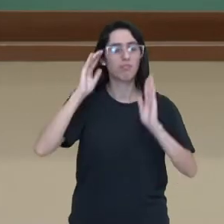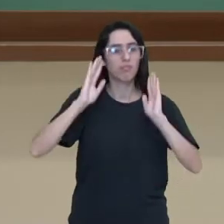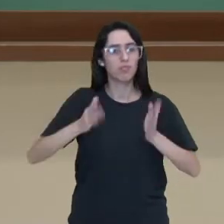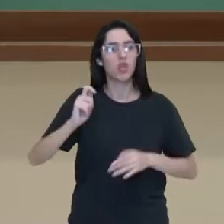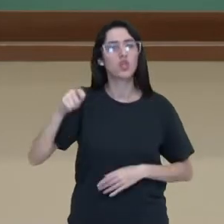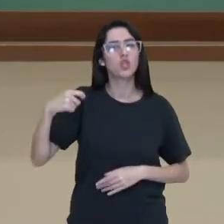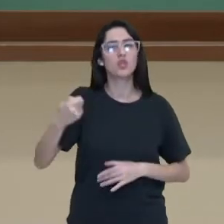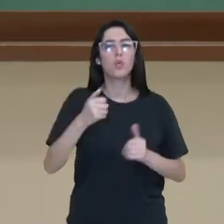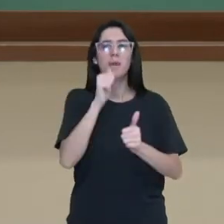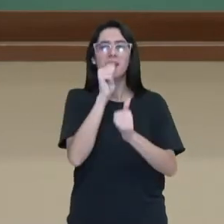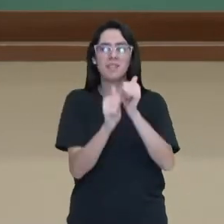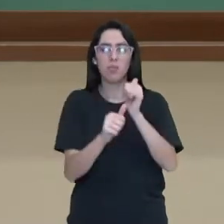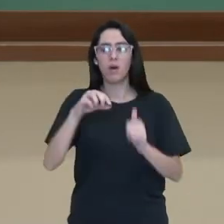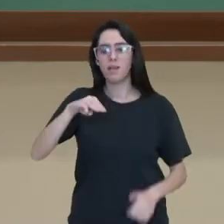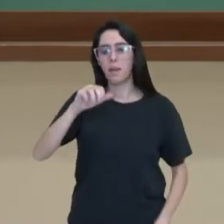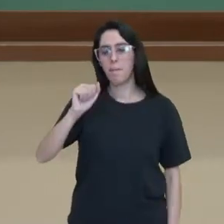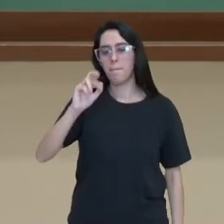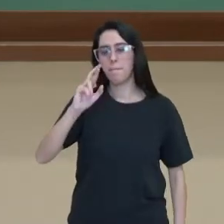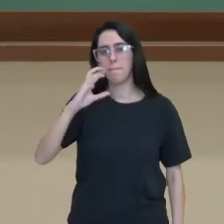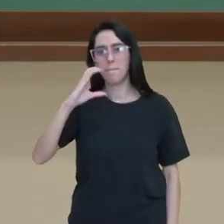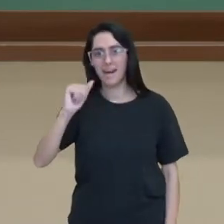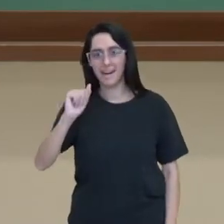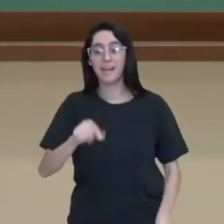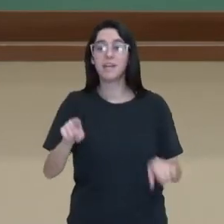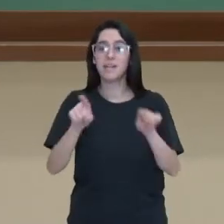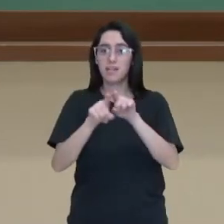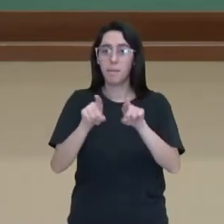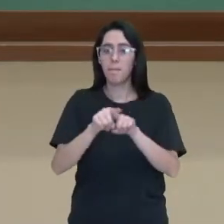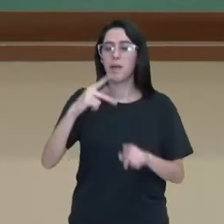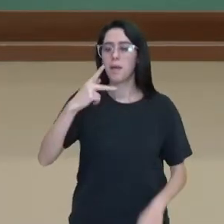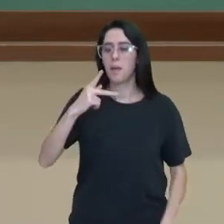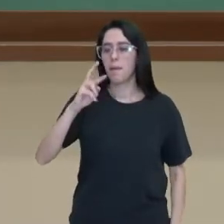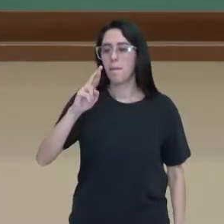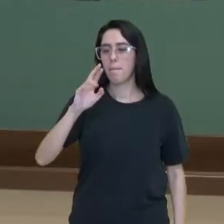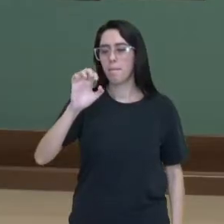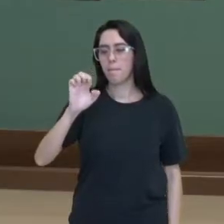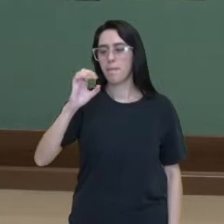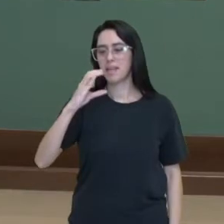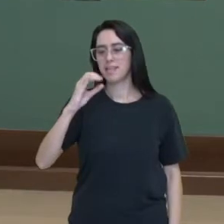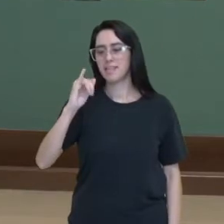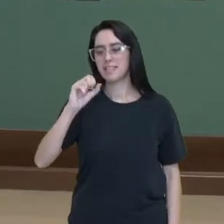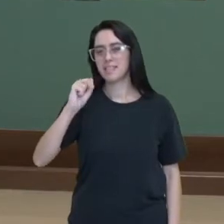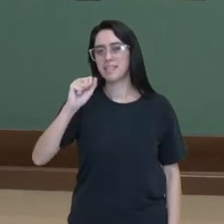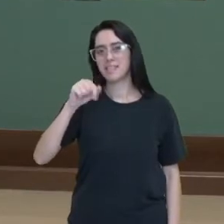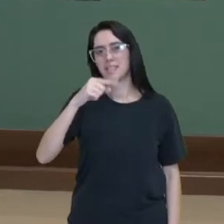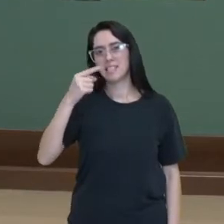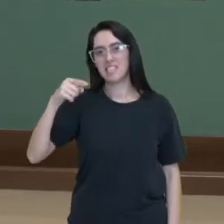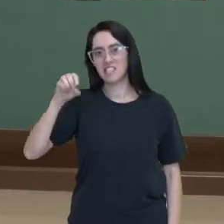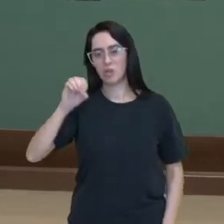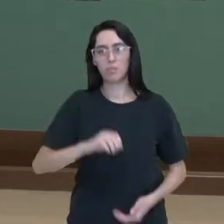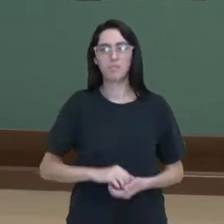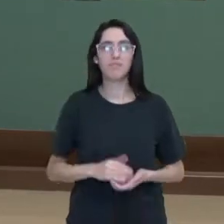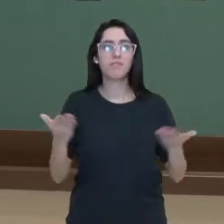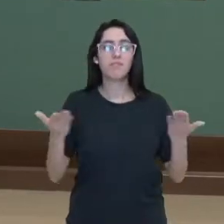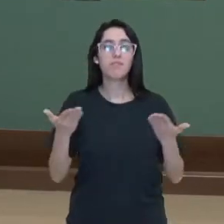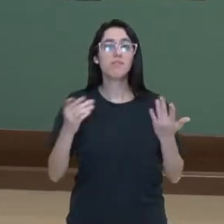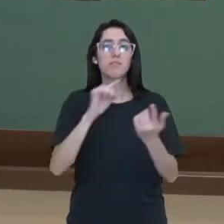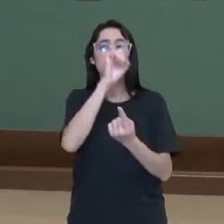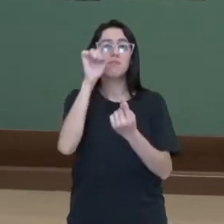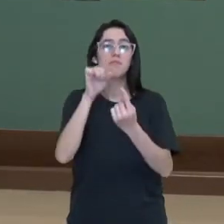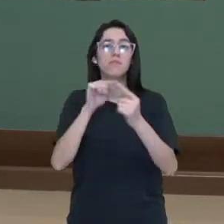os esportes de marca e os esportes de precisão. Então, o nosso objetivo